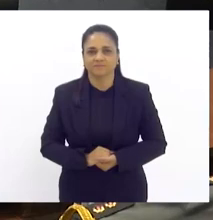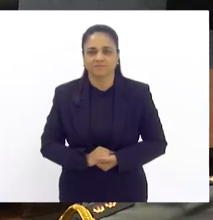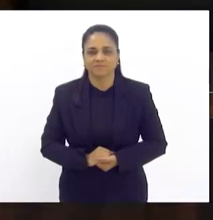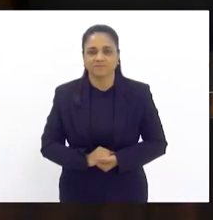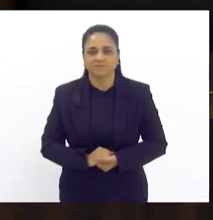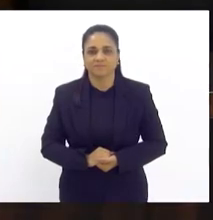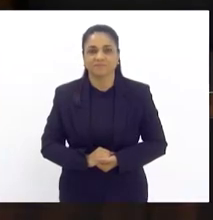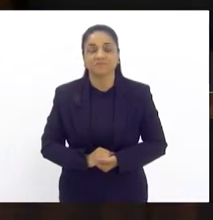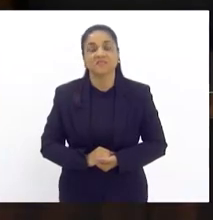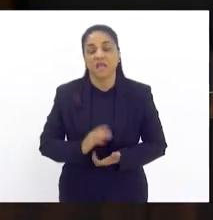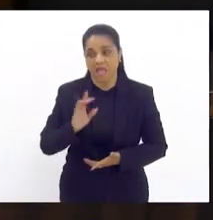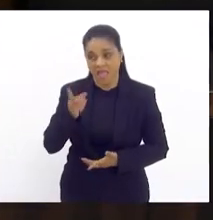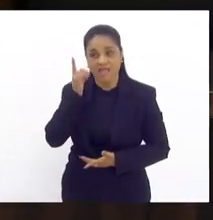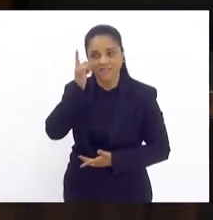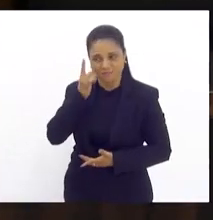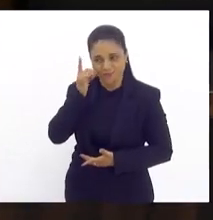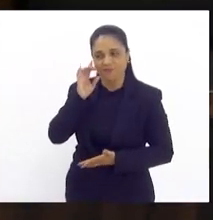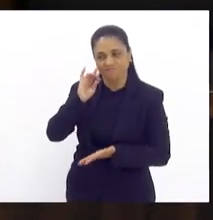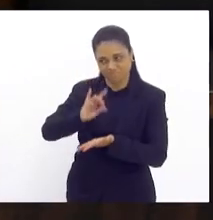É isso aí, deputada.